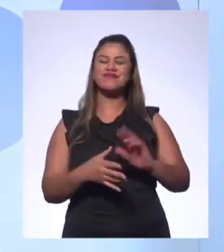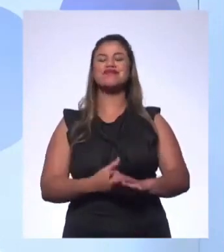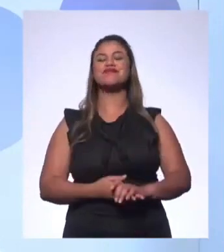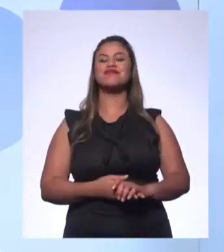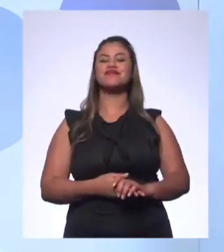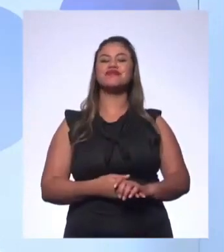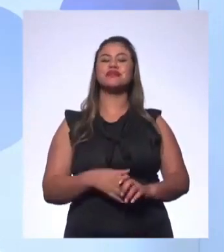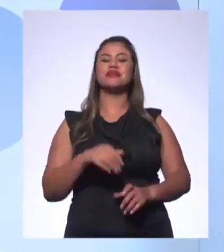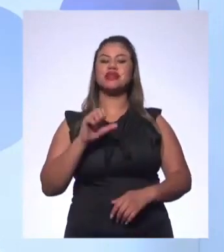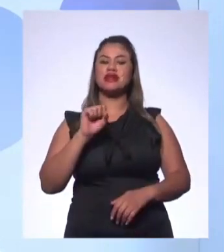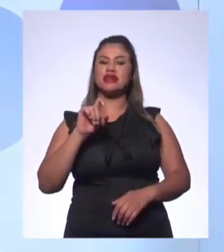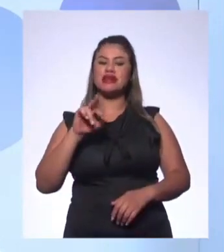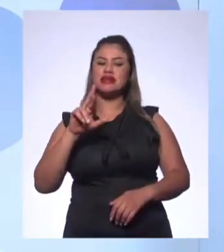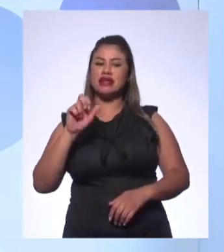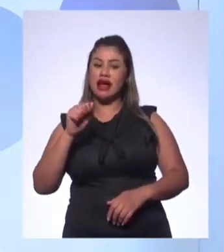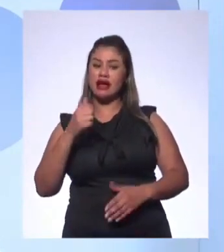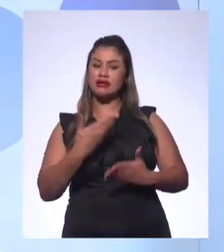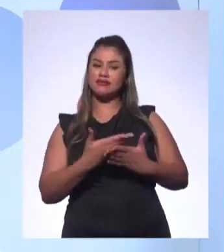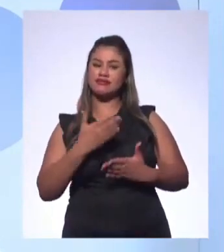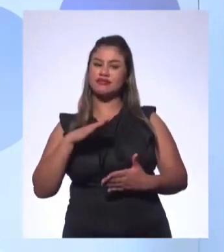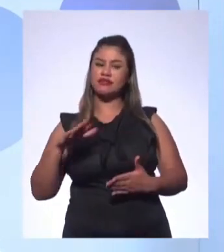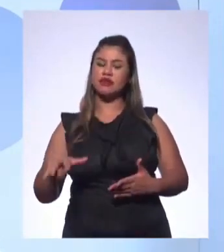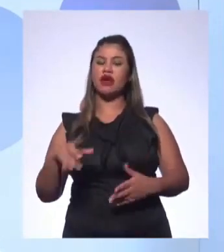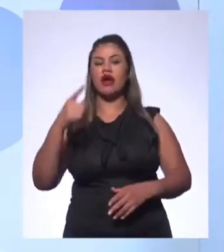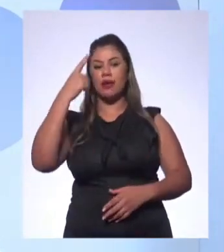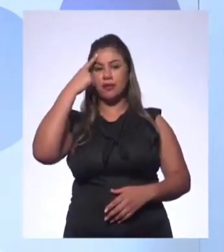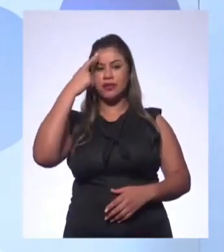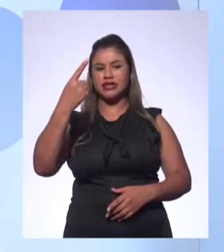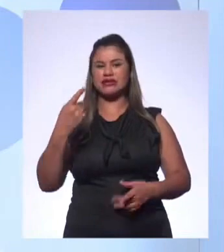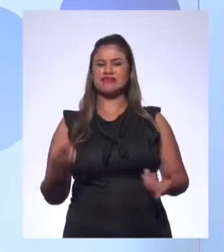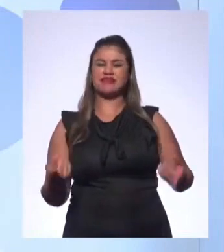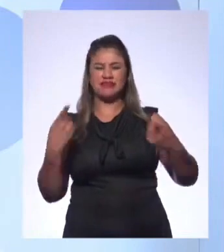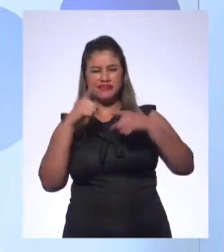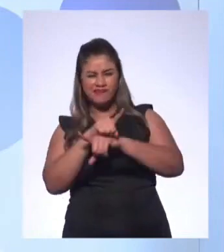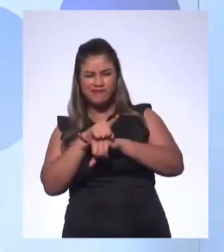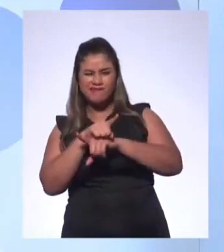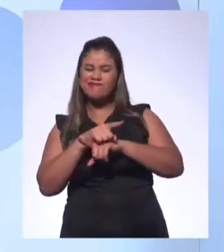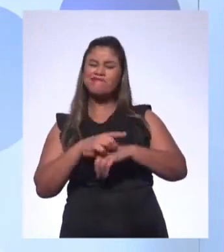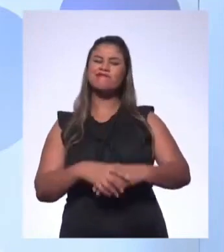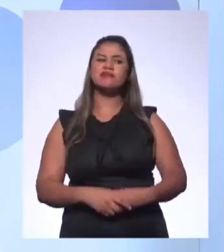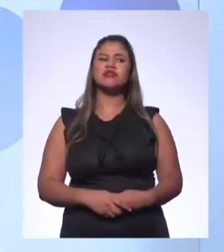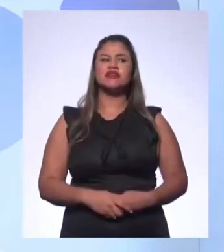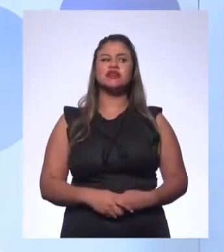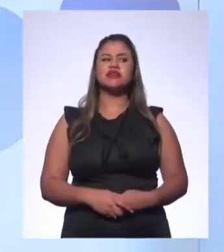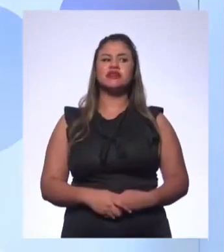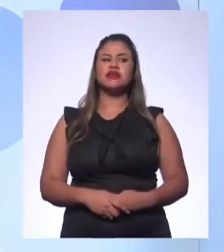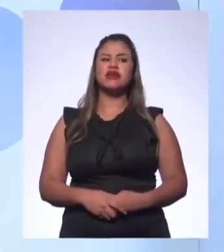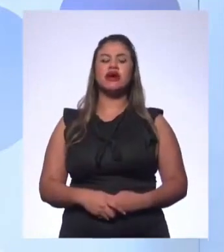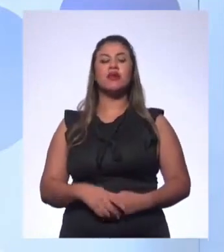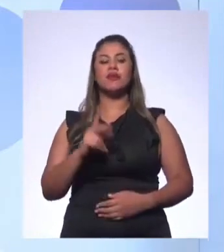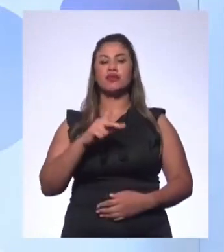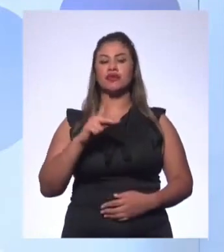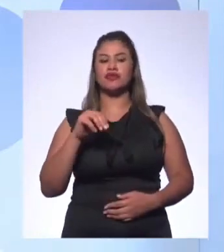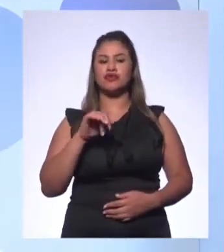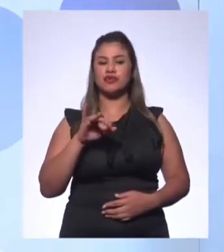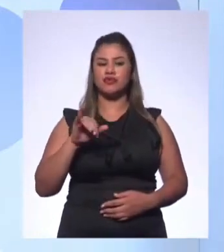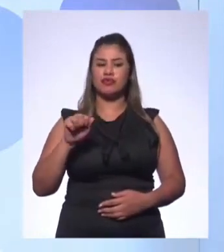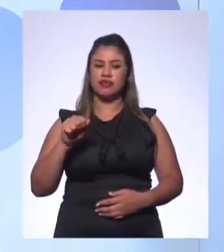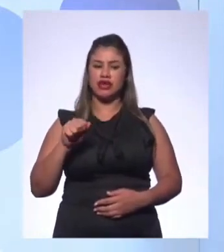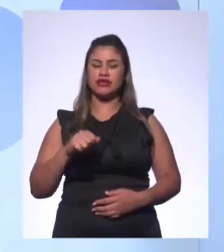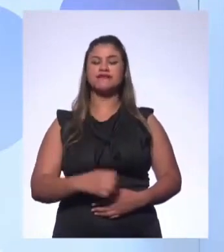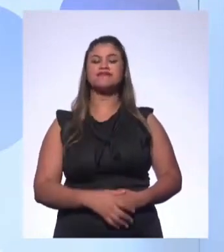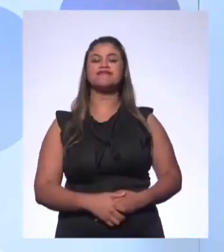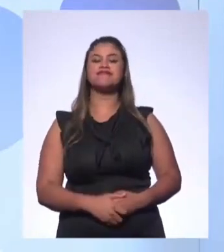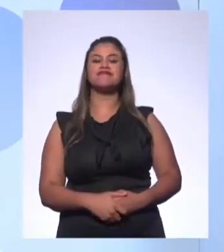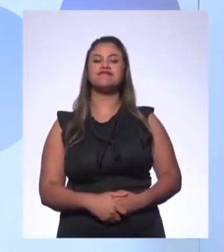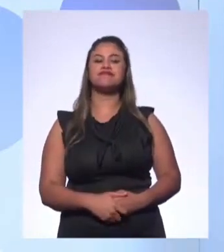aluna Sara Castro colocou aqui, traz ideias de contradição. Né? Na verdade, quem está falando pela aluna é a professora Maria